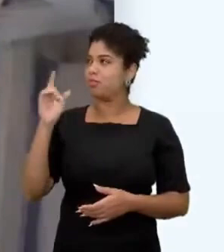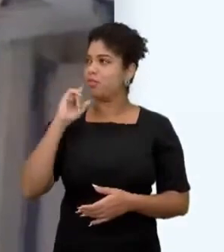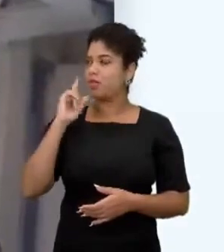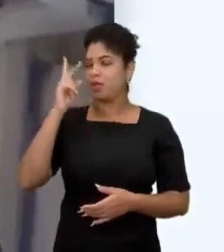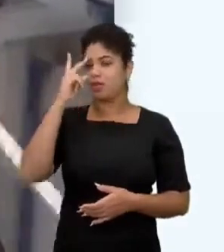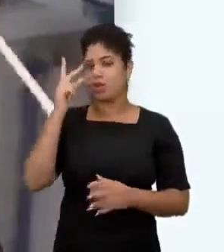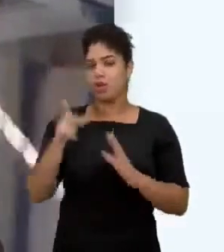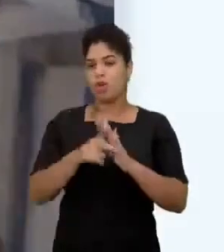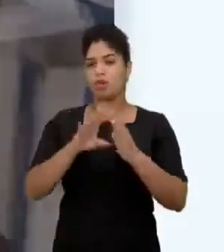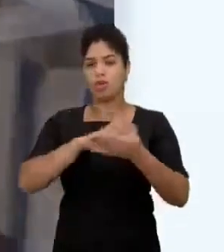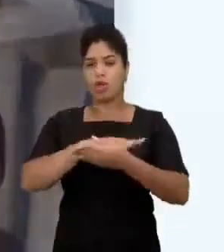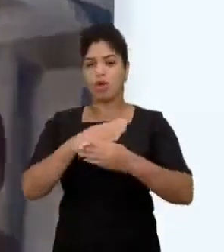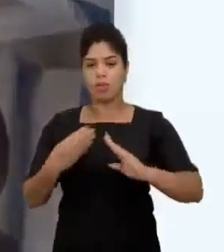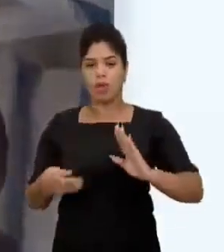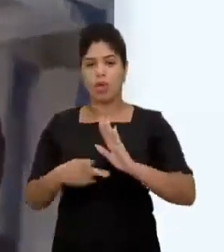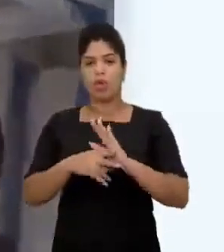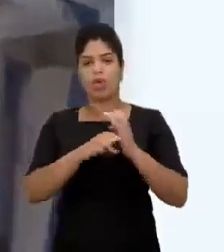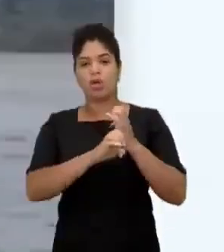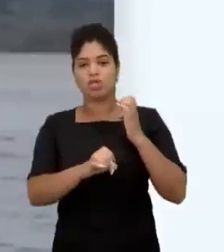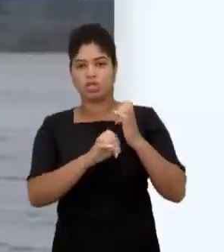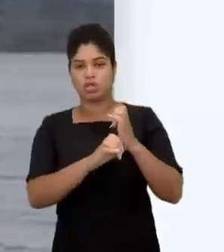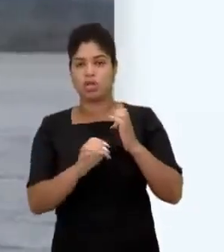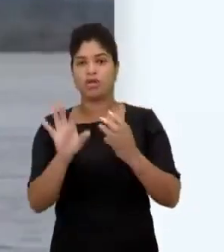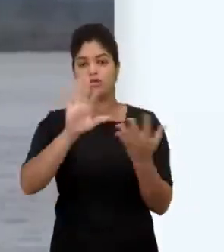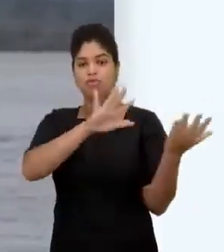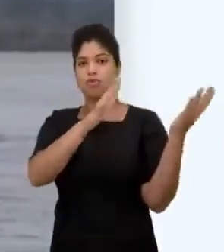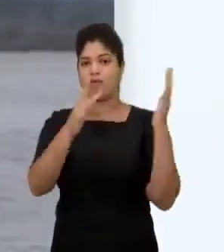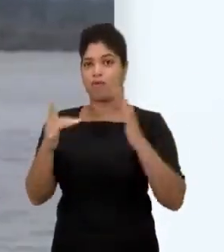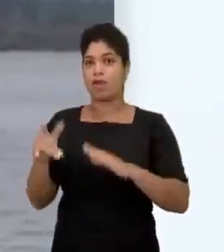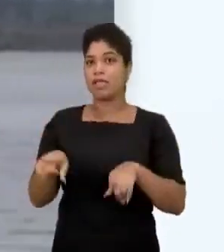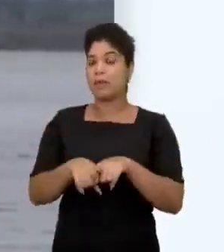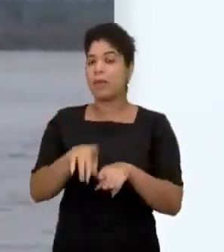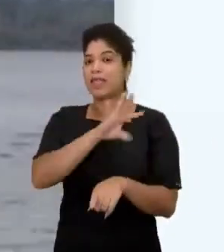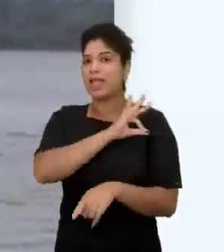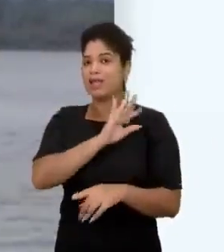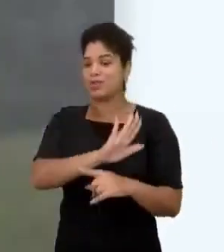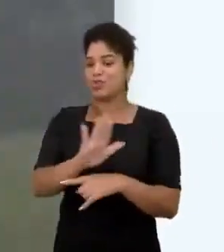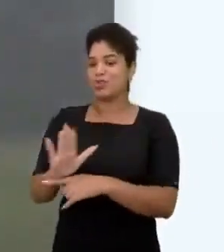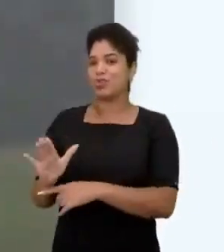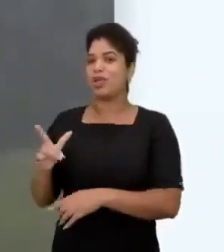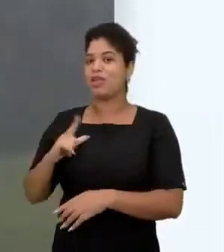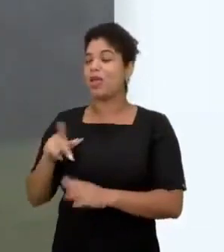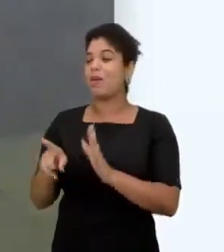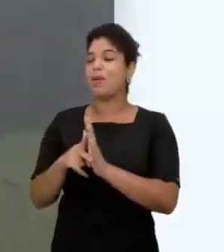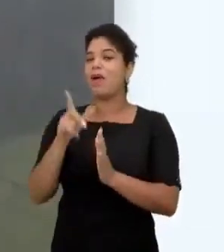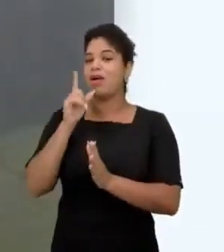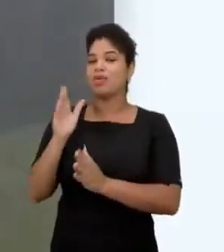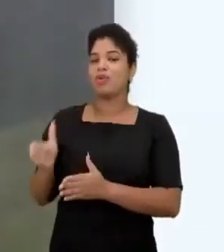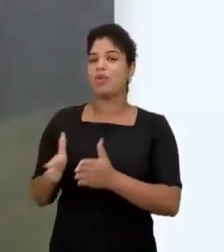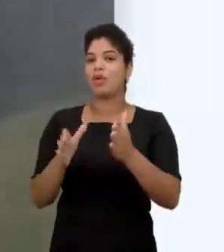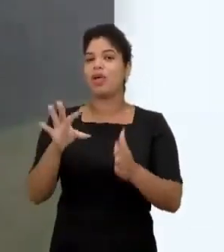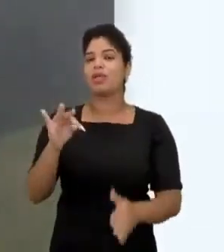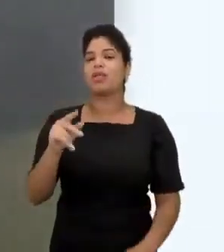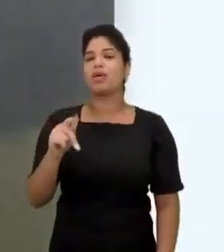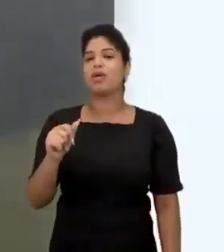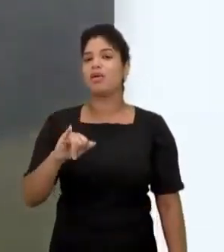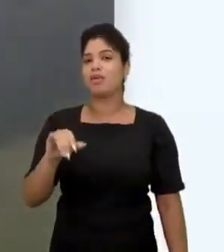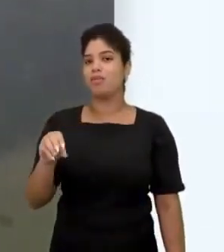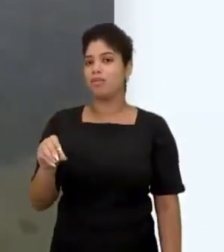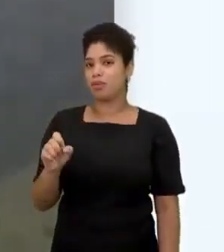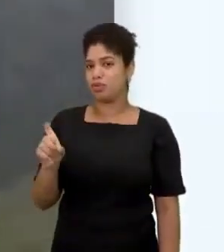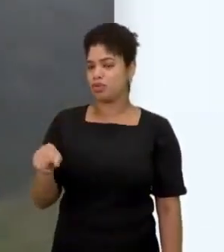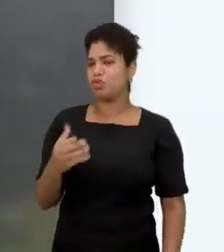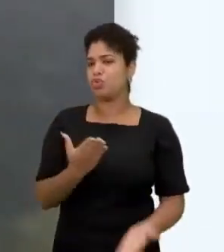Biólogos, engenheiros florestais e técnicos de apoio estão na região do Médio Tapajós para dar continuidade aos estudos de